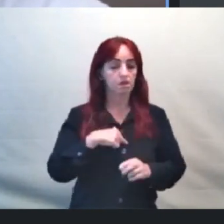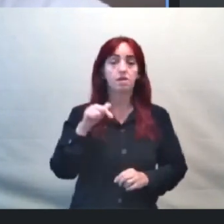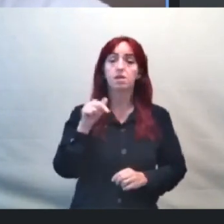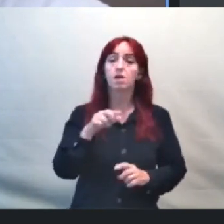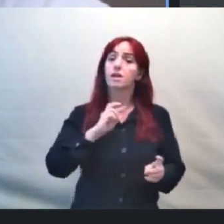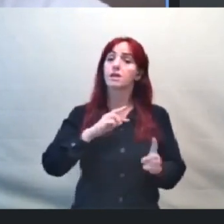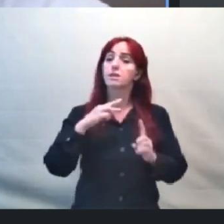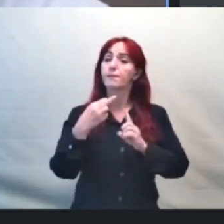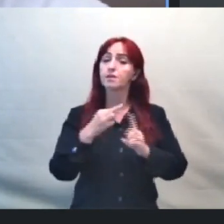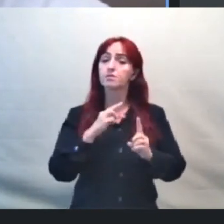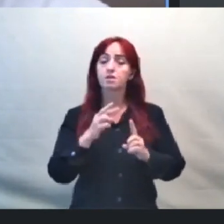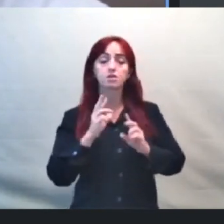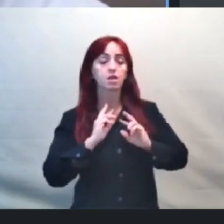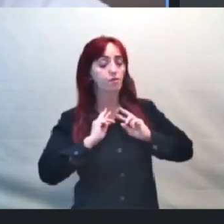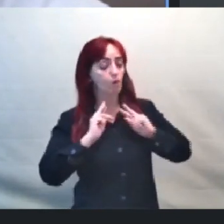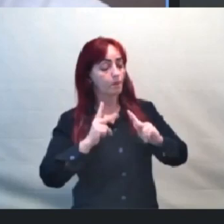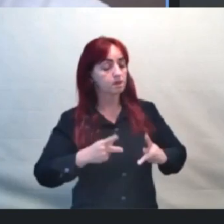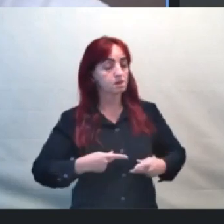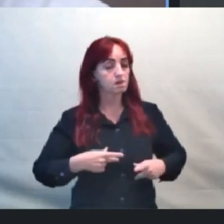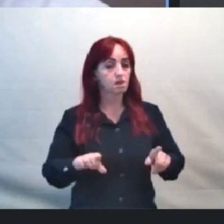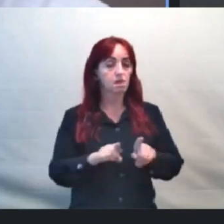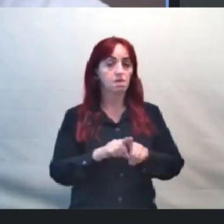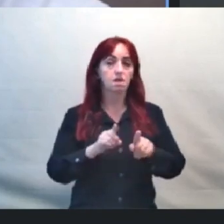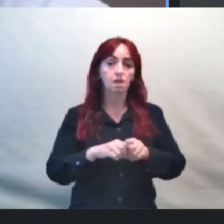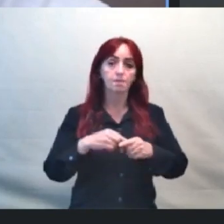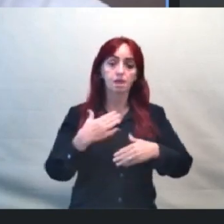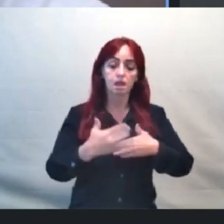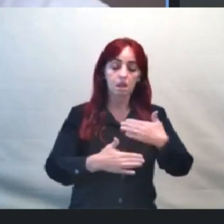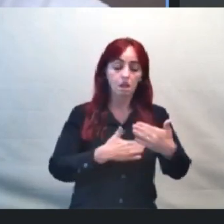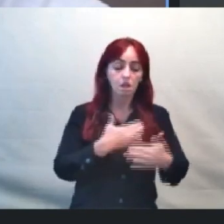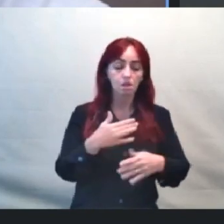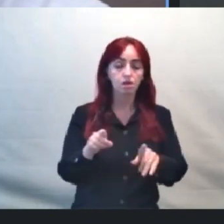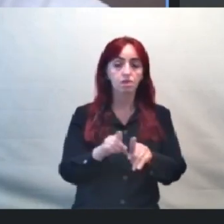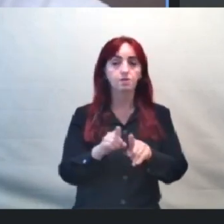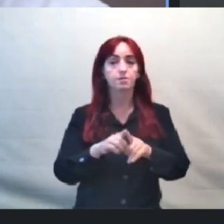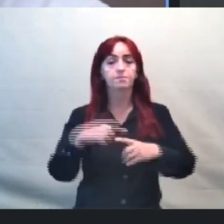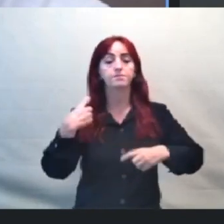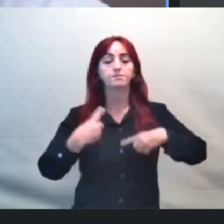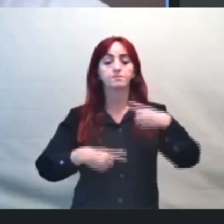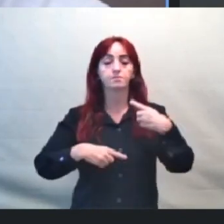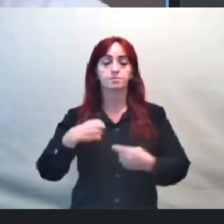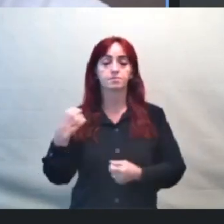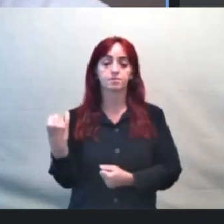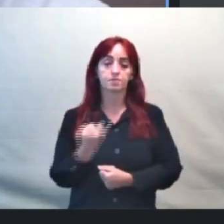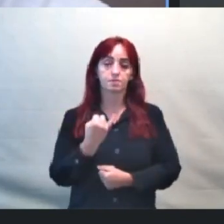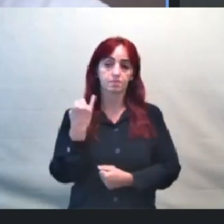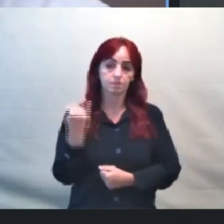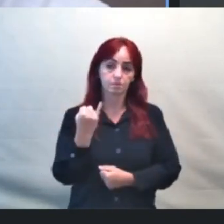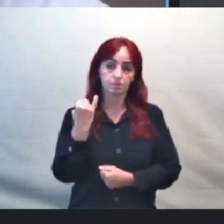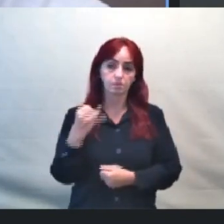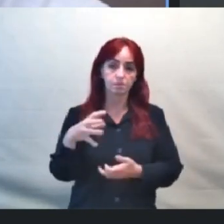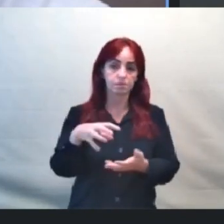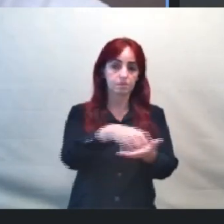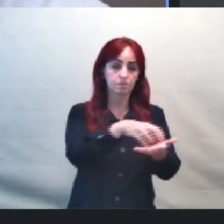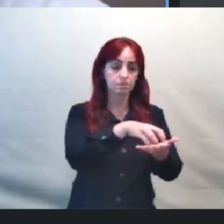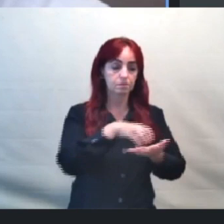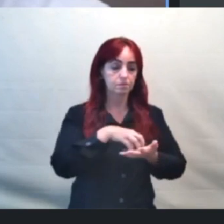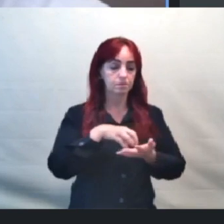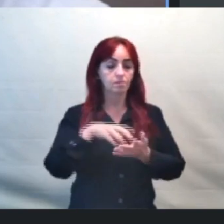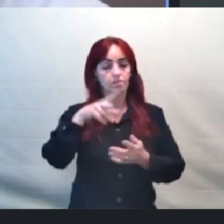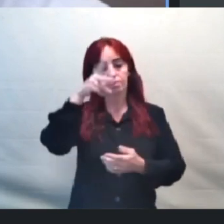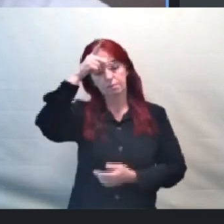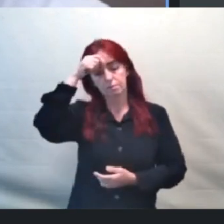perspectiva humanizada, né, em respeito a essas trajetórias e fazendo discussões importantes, intersetoriais e transversais, que a Prefeitura tem